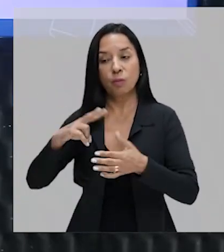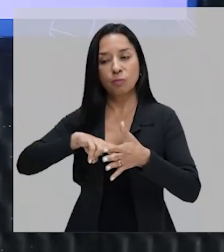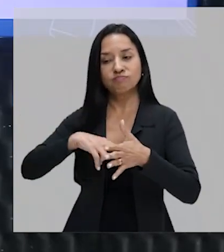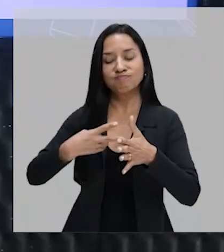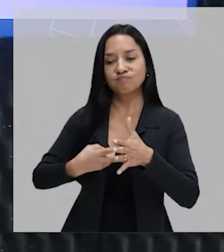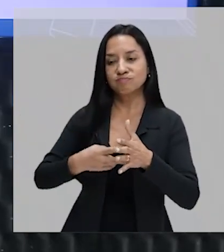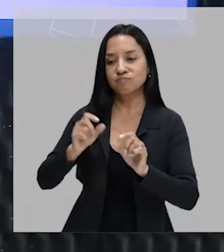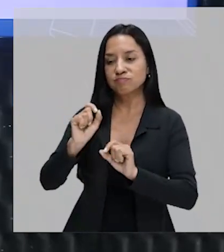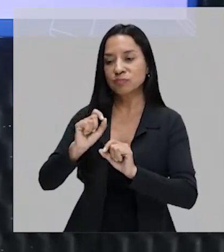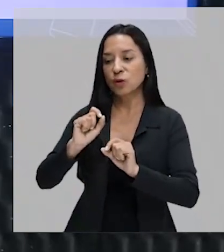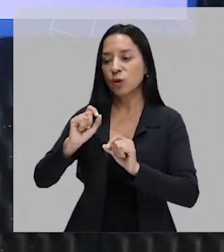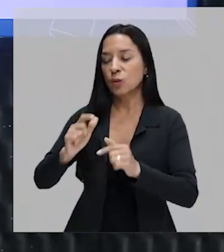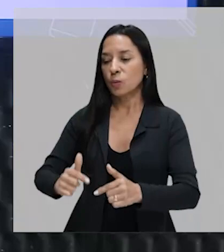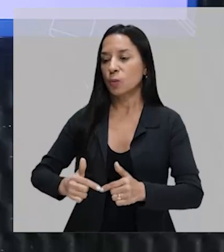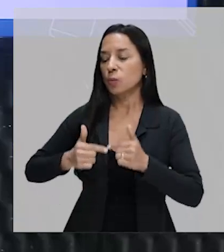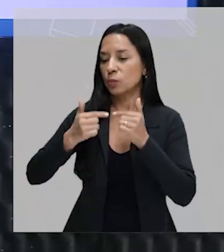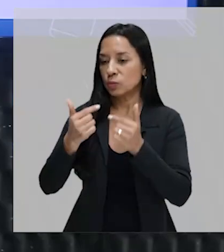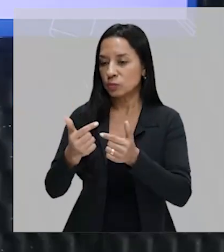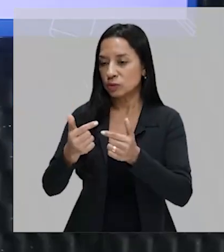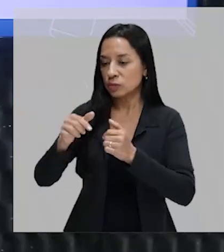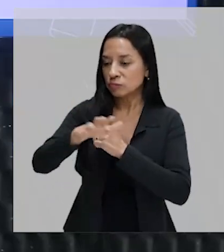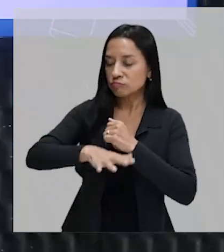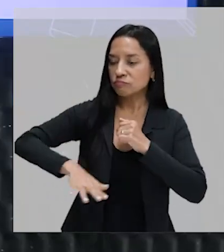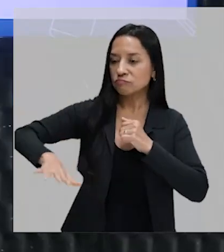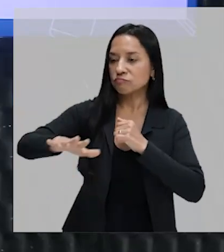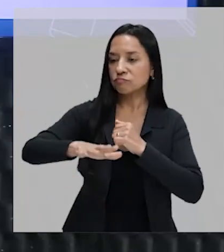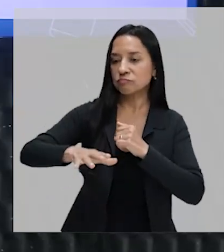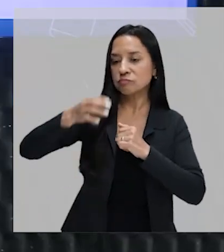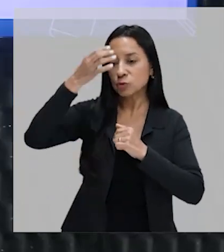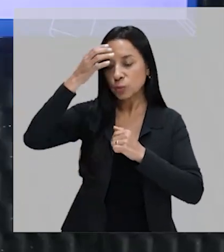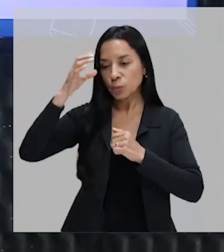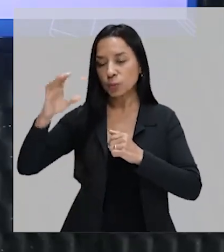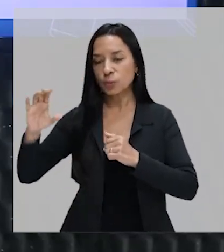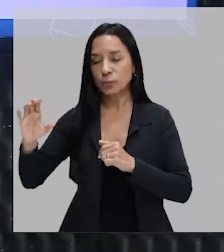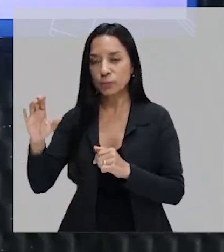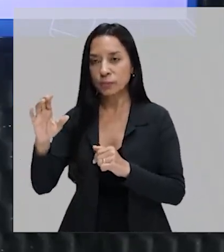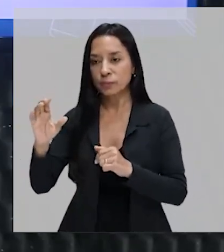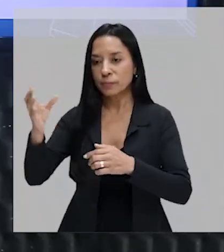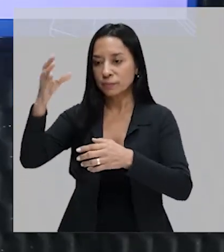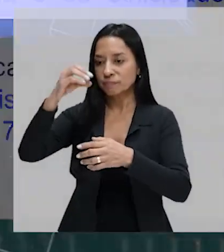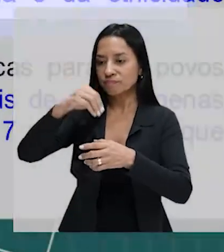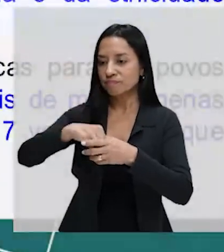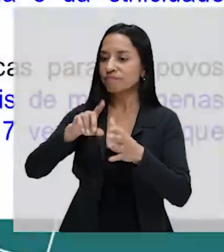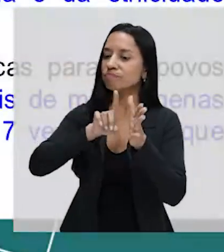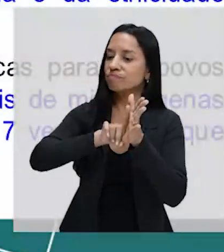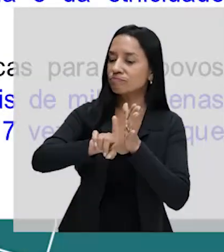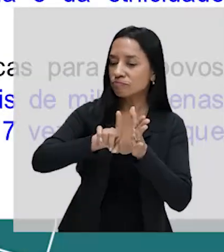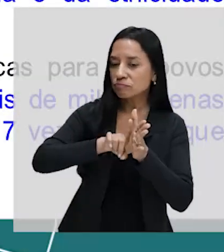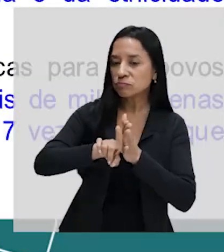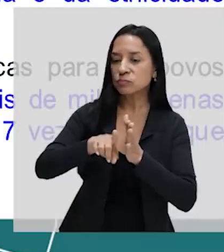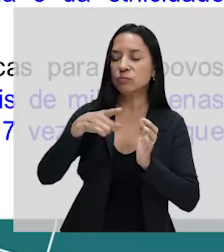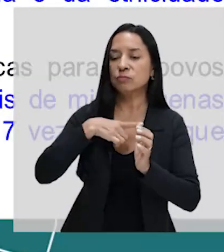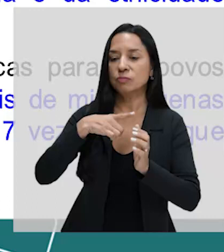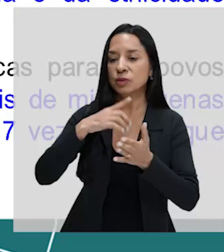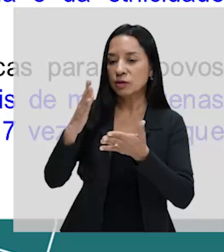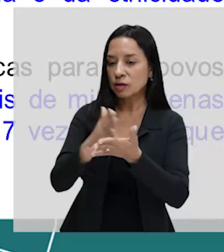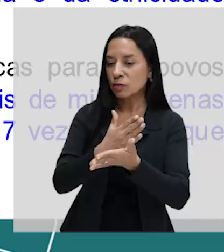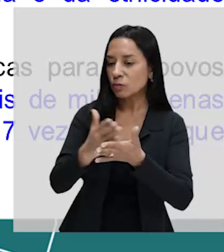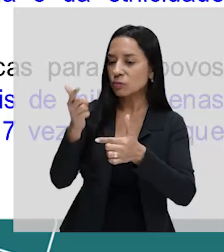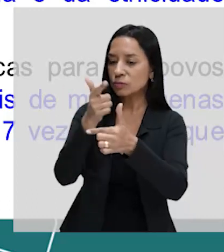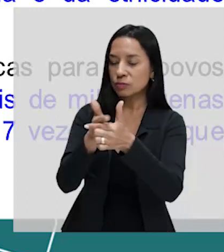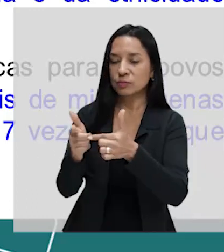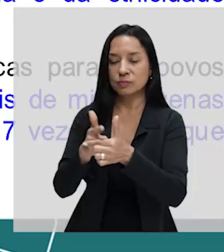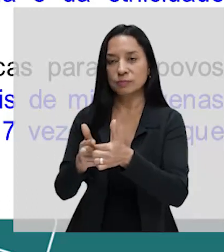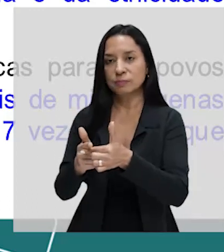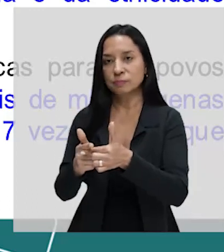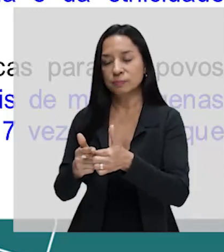acima de tudo por ambientes culturais. Dentro dessa questão, existem algumas